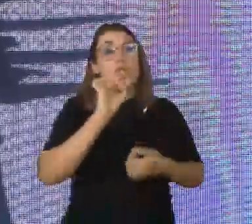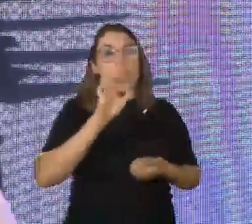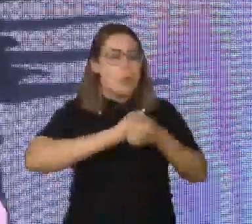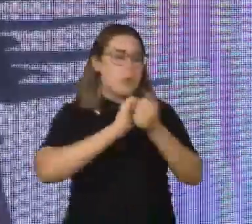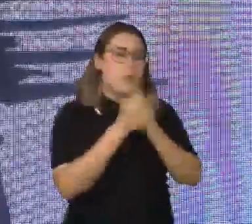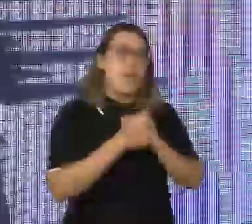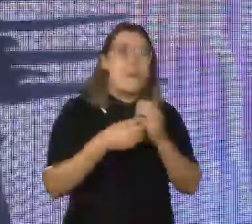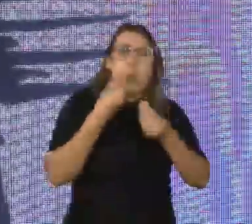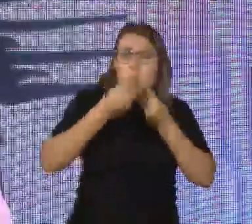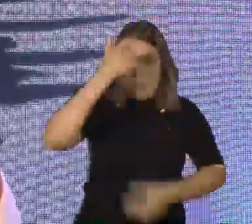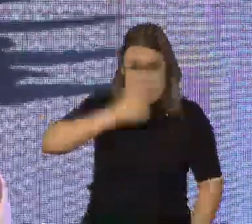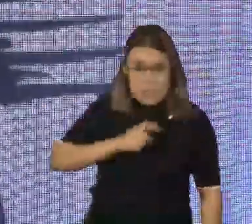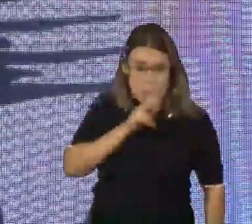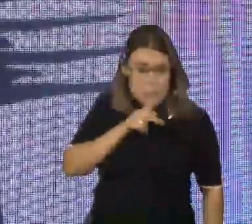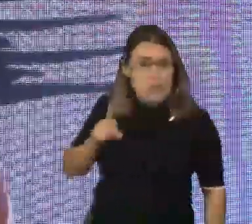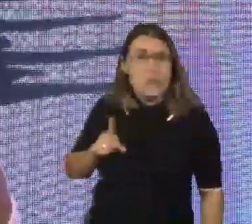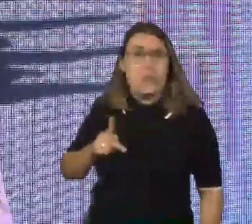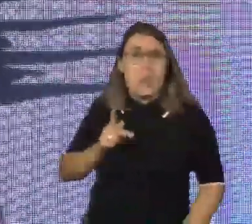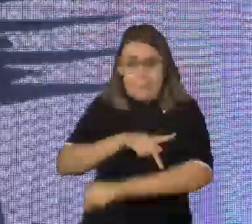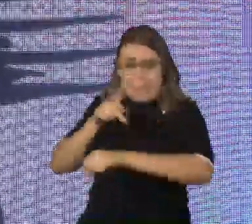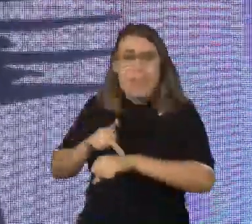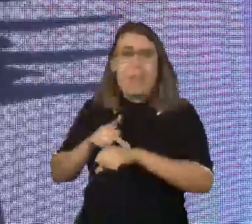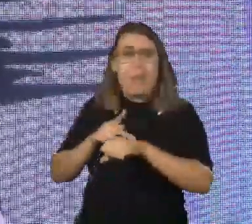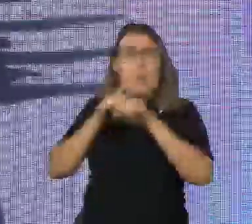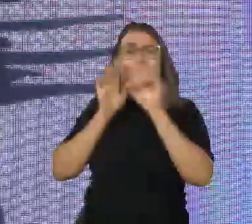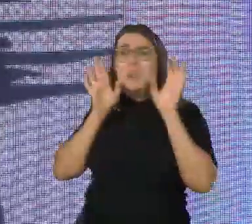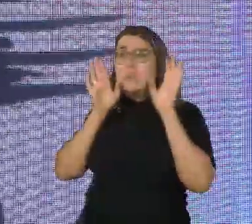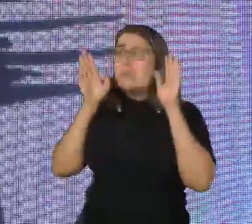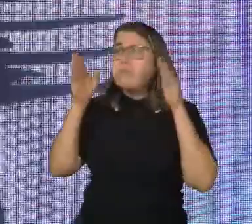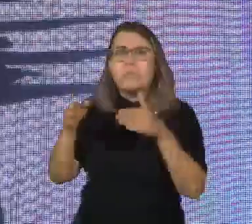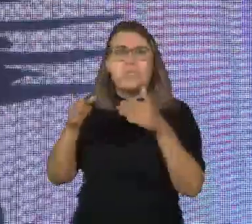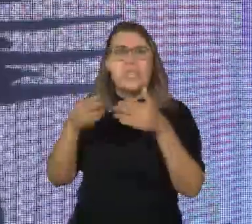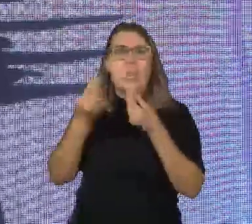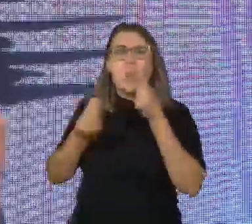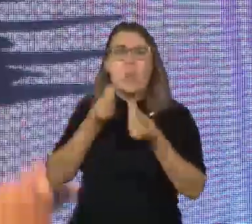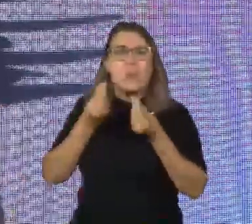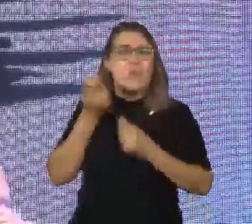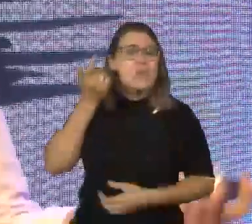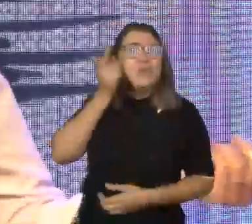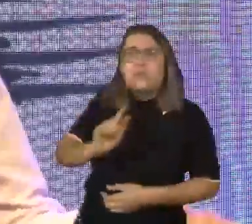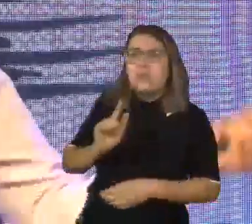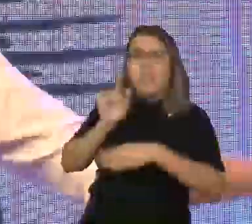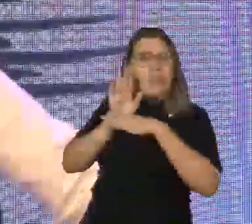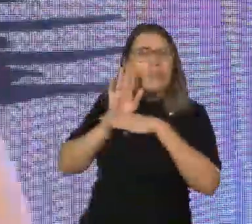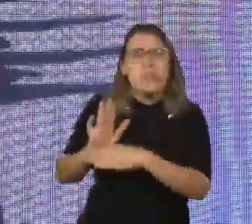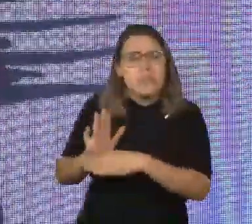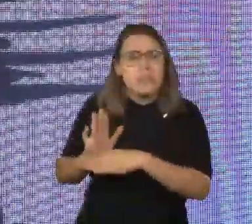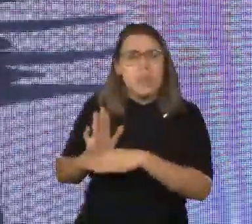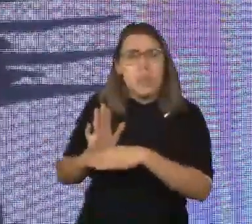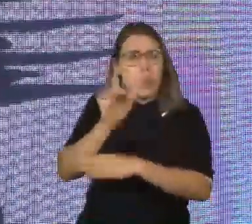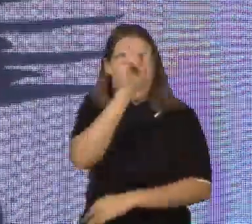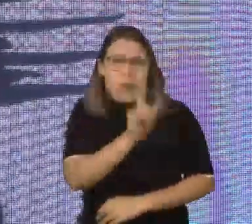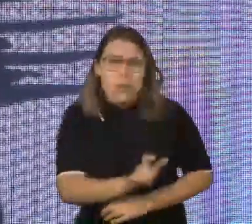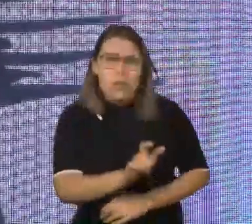eu, professor, pedagogo, especialista, dentro da sala de aula, vou saber o que fazer com um